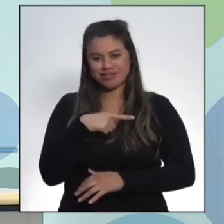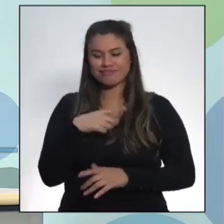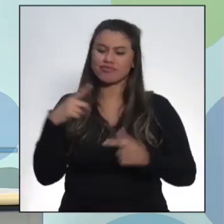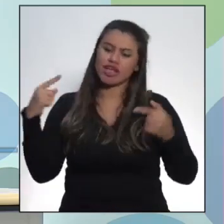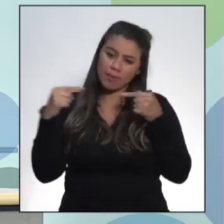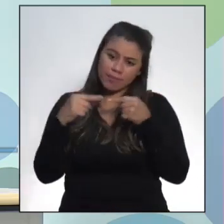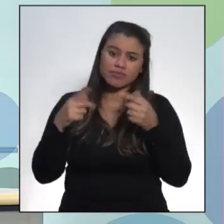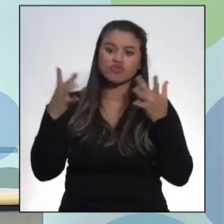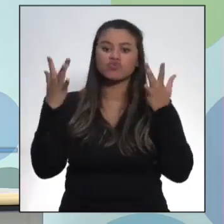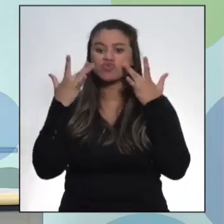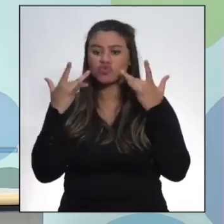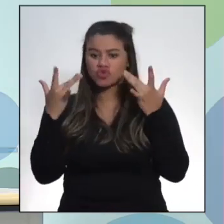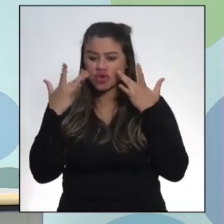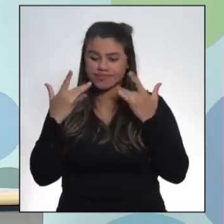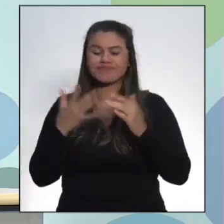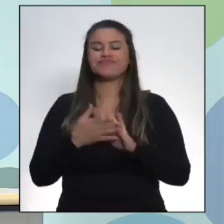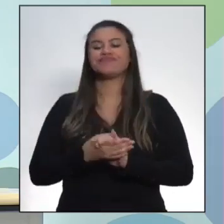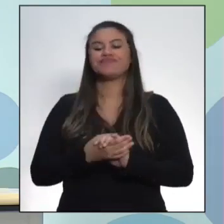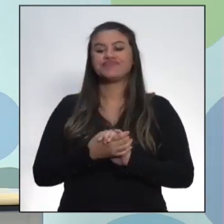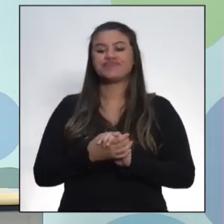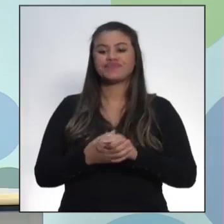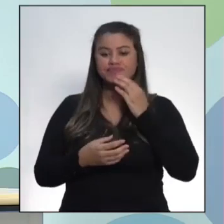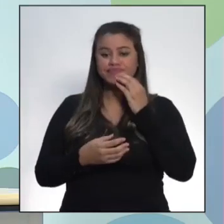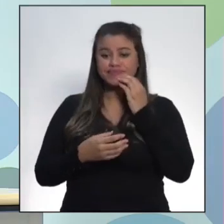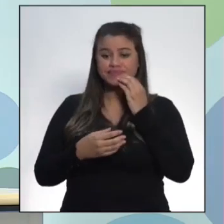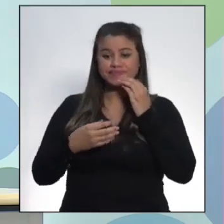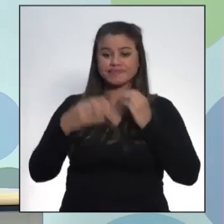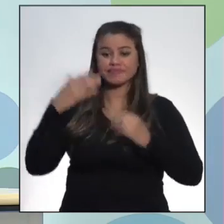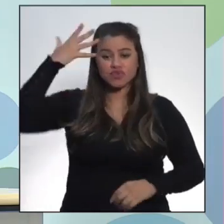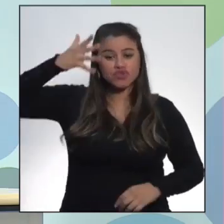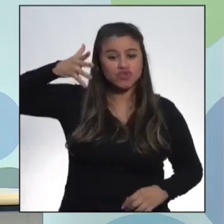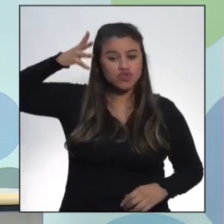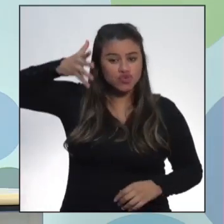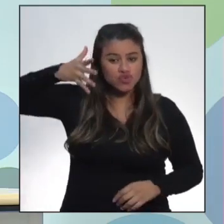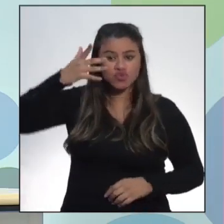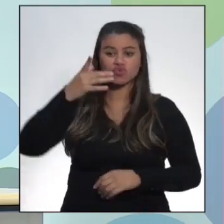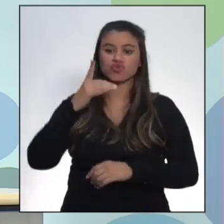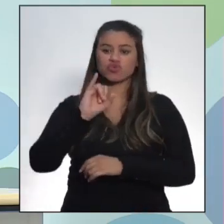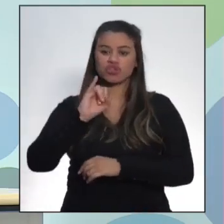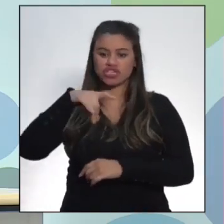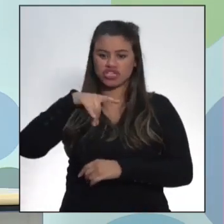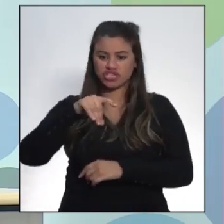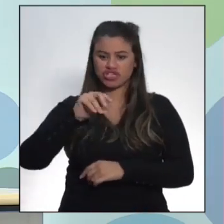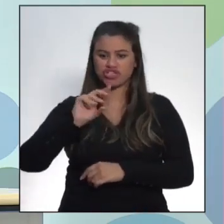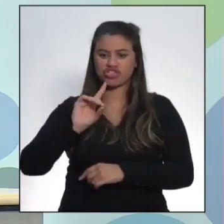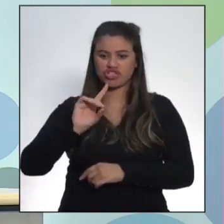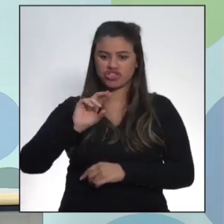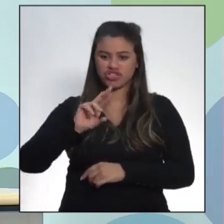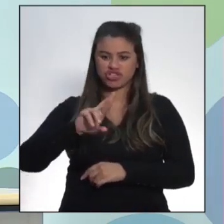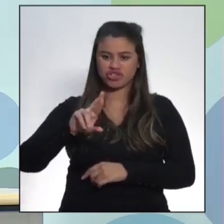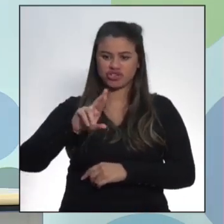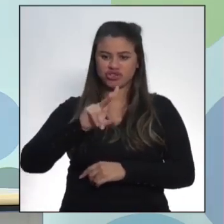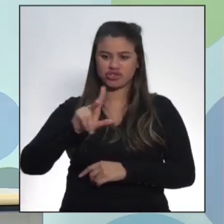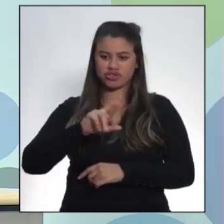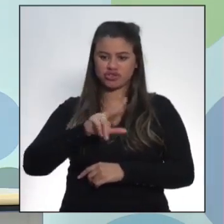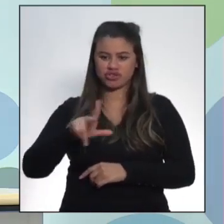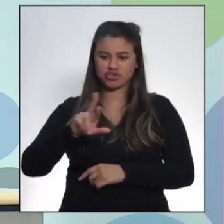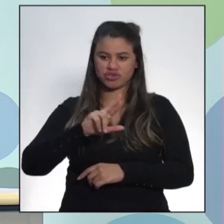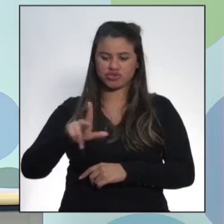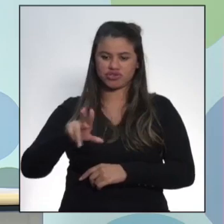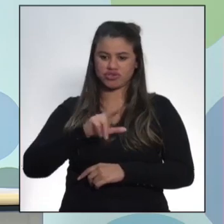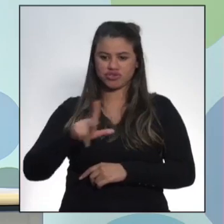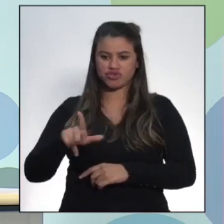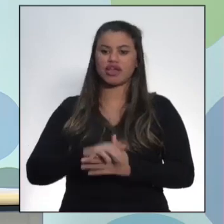teatro. No discurso indireto, o que acontece? O âncora diria, entrevistamos o fulano e o